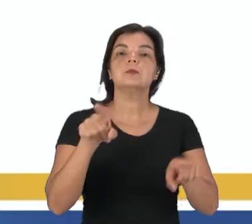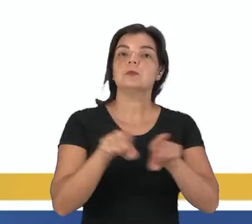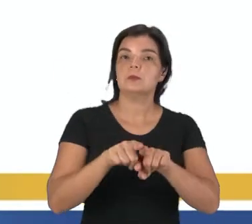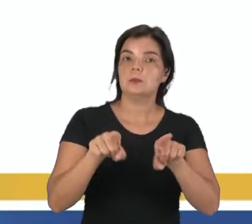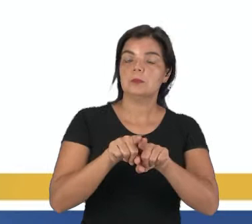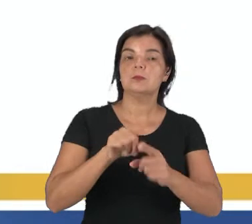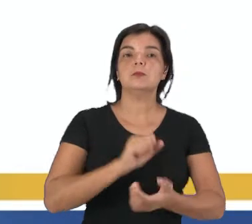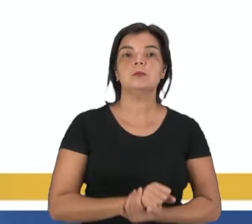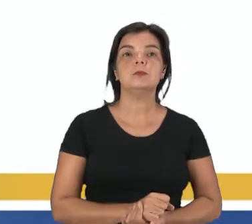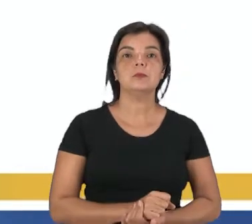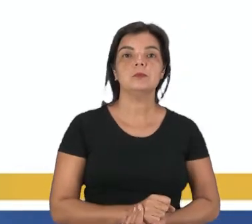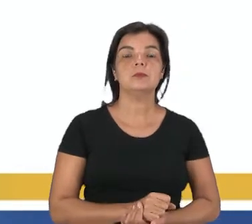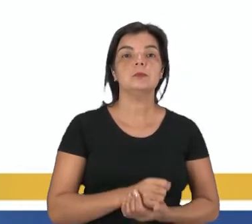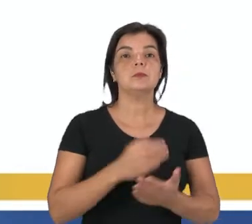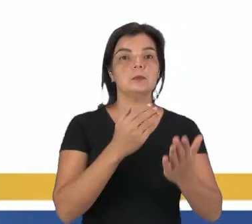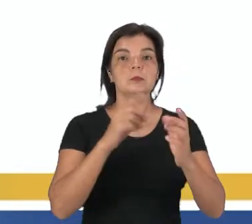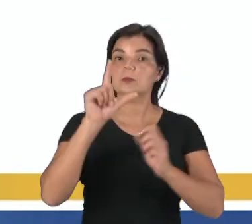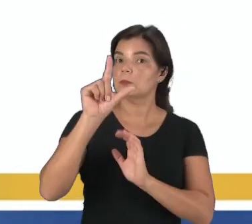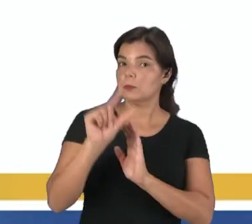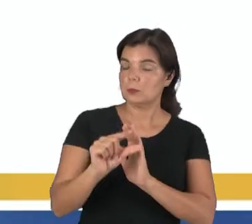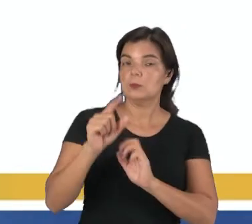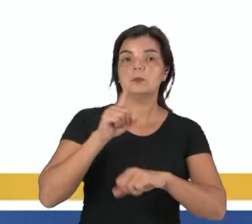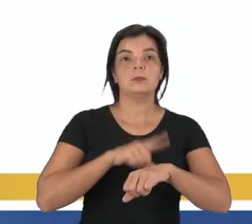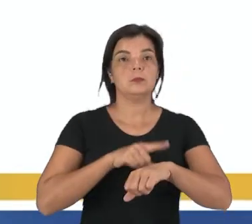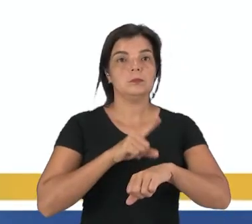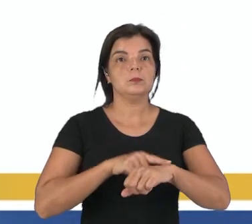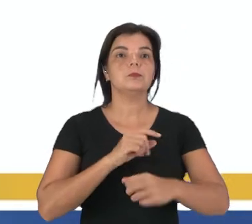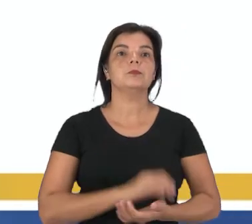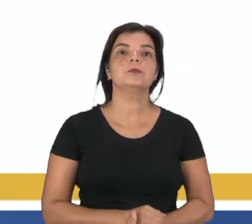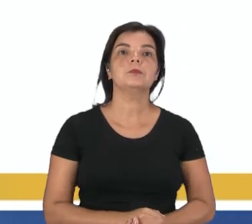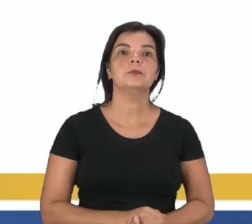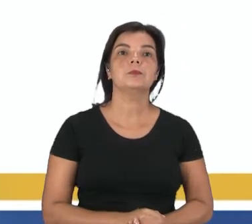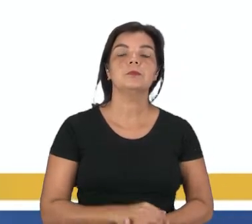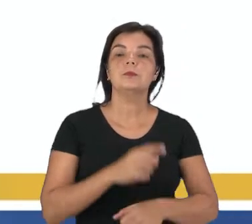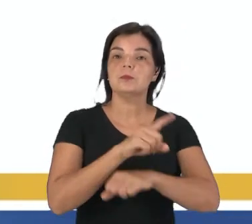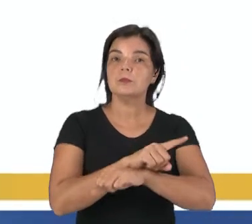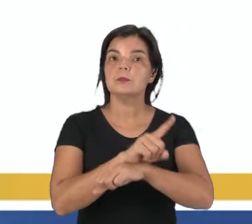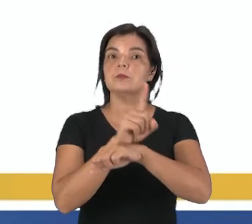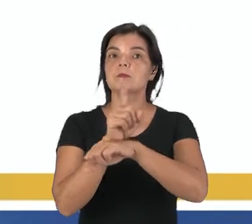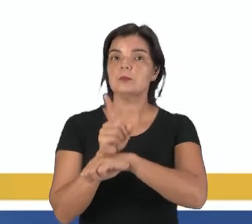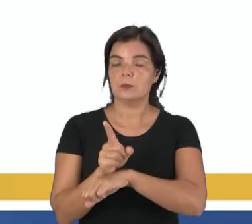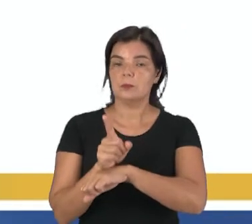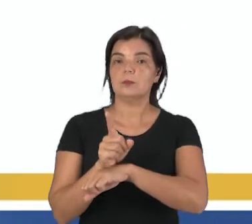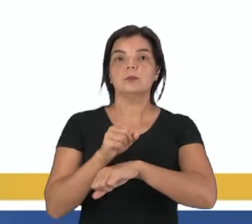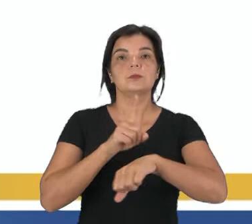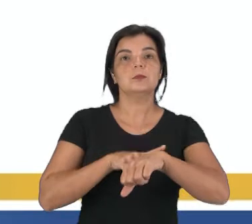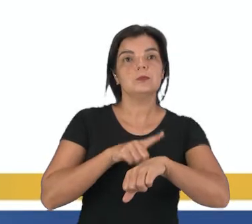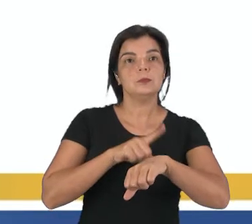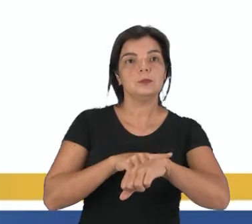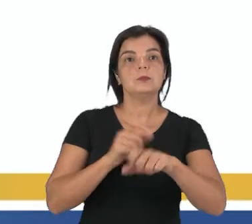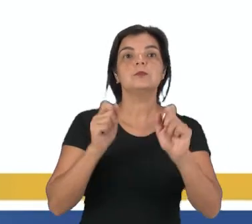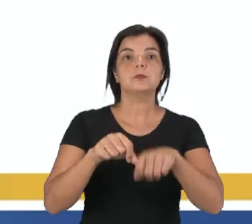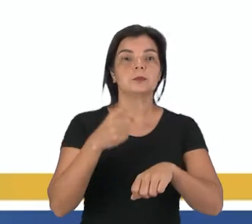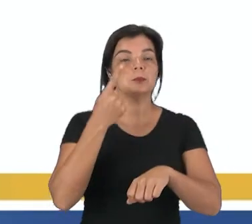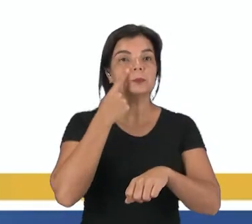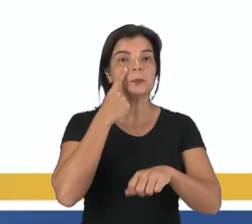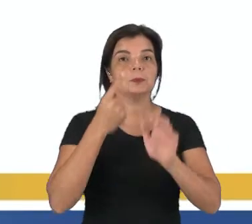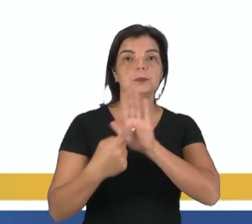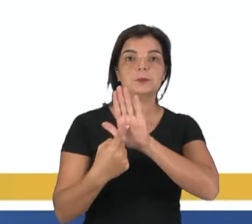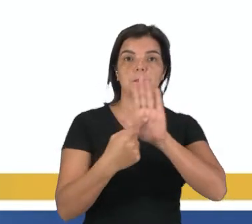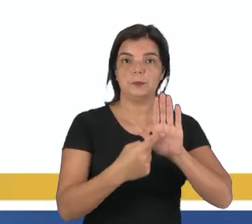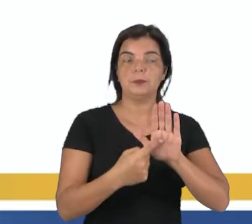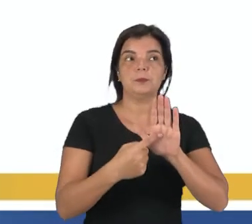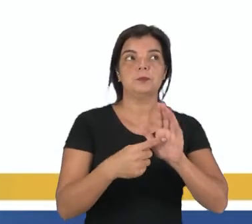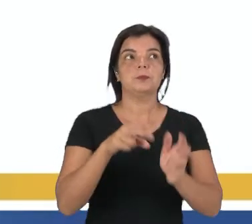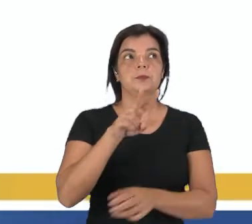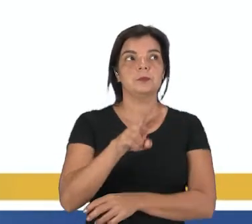formos, né, menor vai ser o tempo gasto. A relação entre a velocidade média V e o tempo